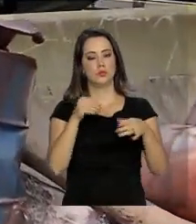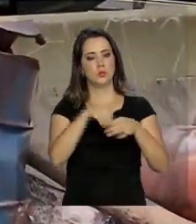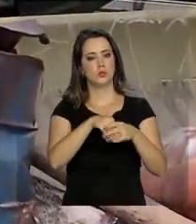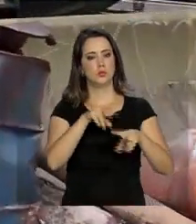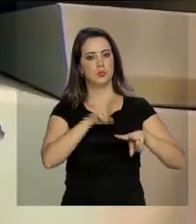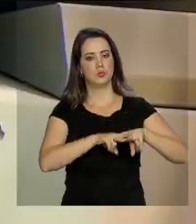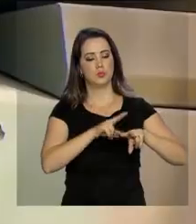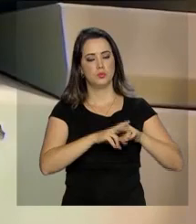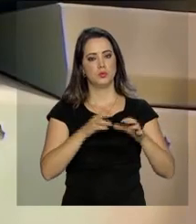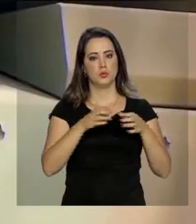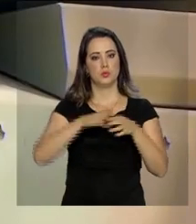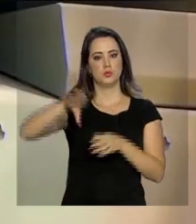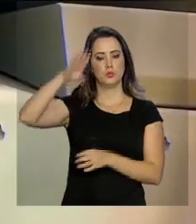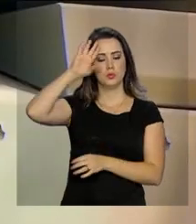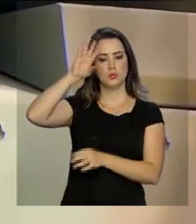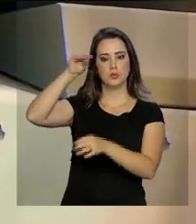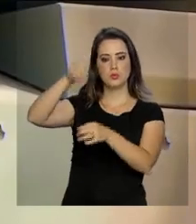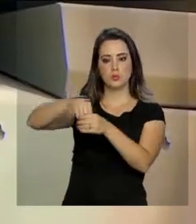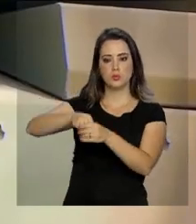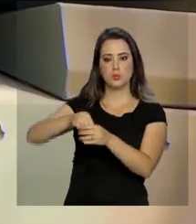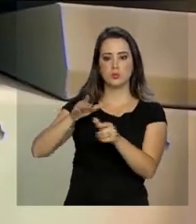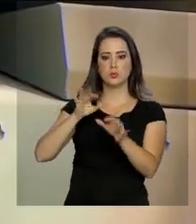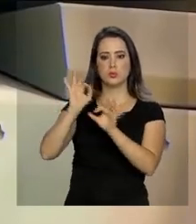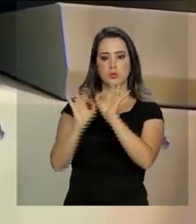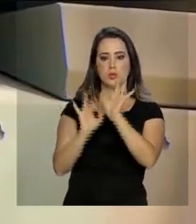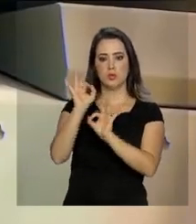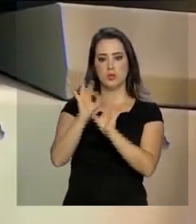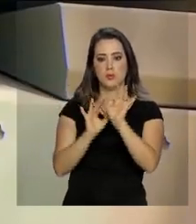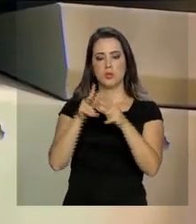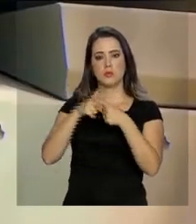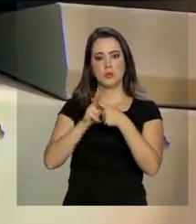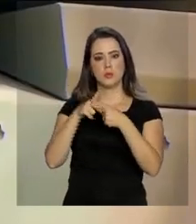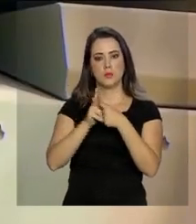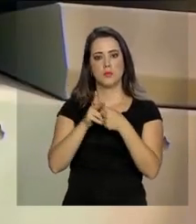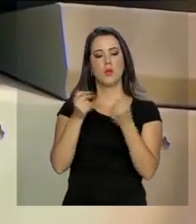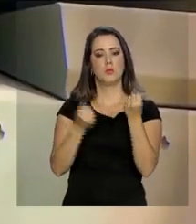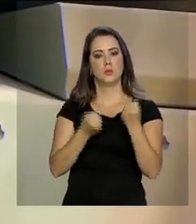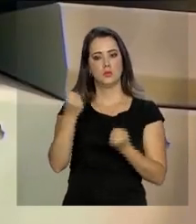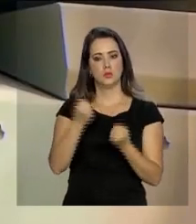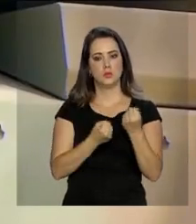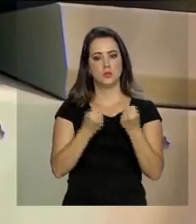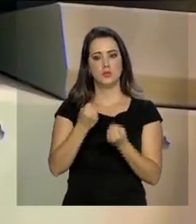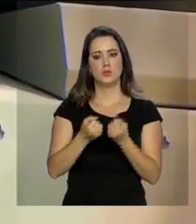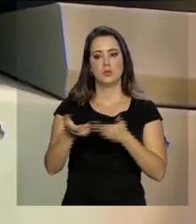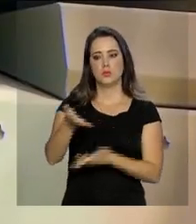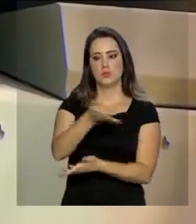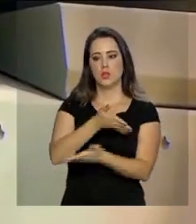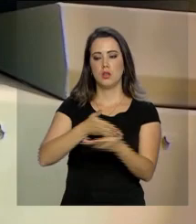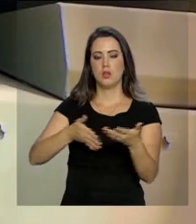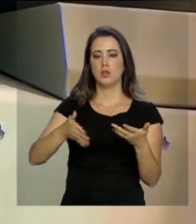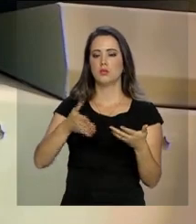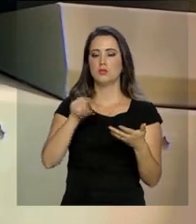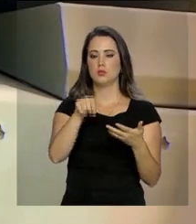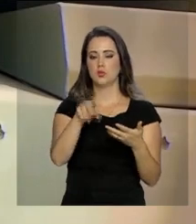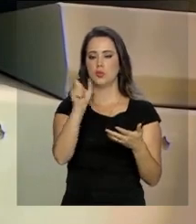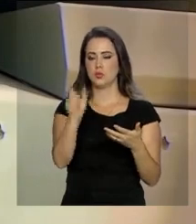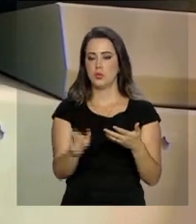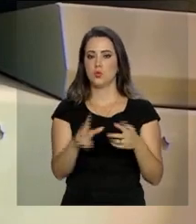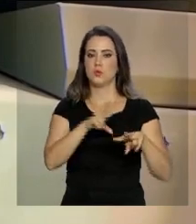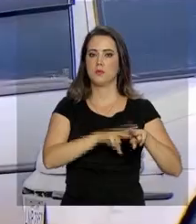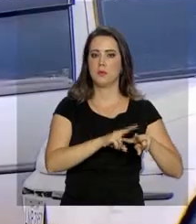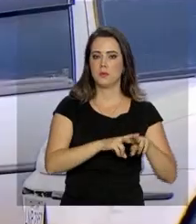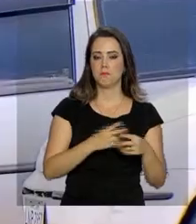gabinete de intervenção federal realizou a manutenção de viaturas ea movimentação de presos de acordo com o instituto de segurança